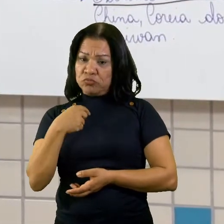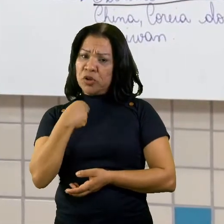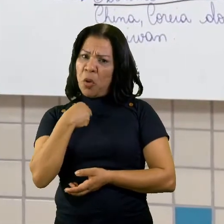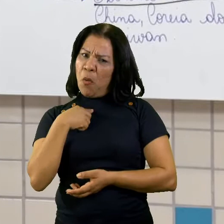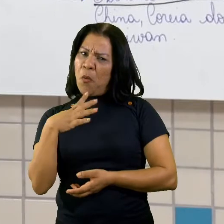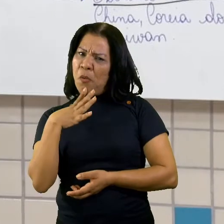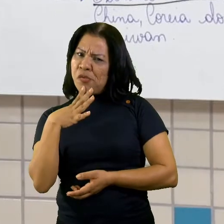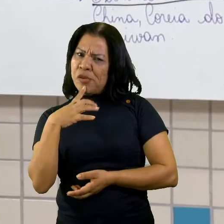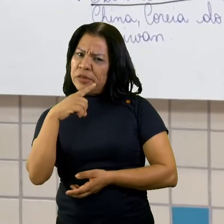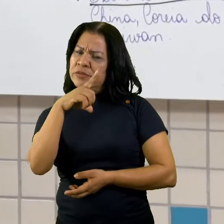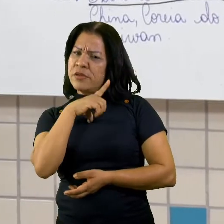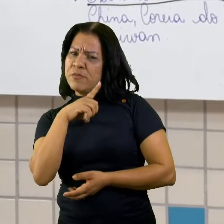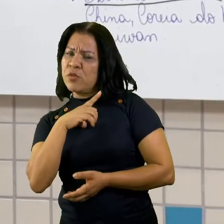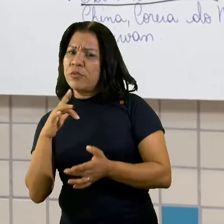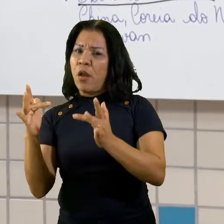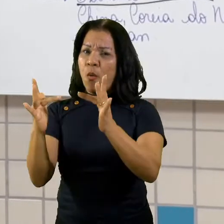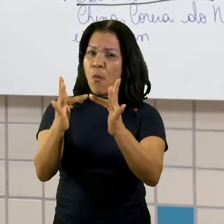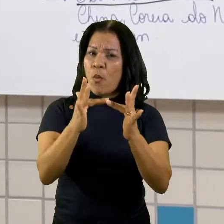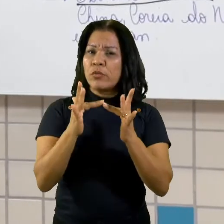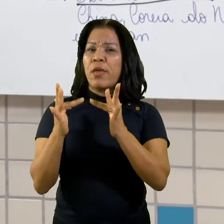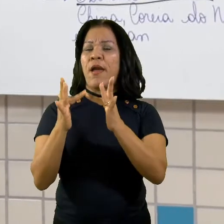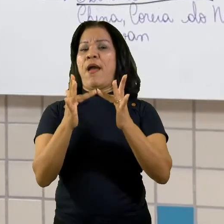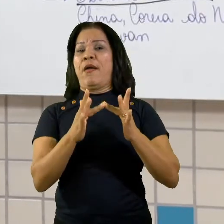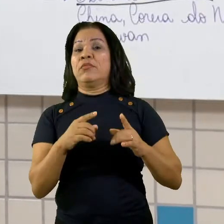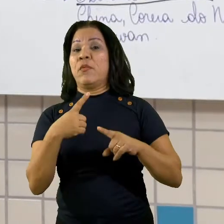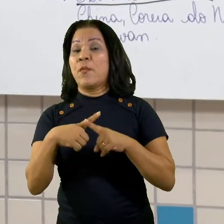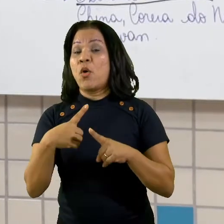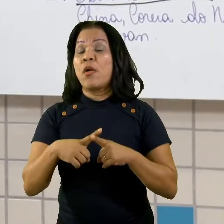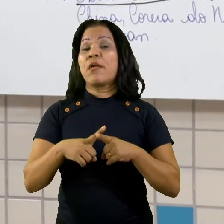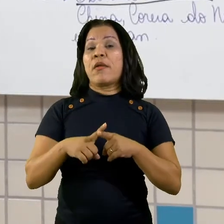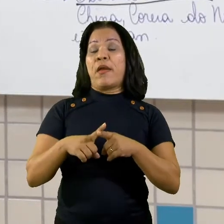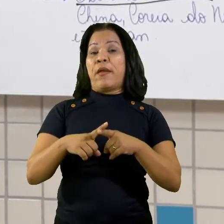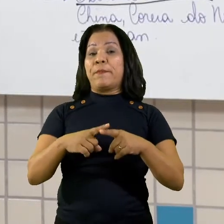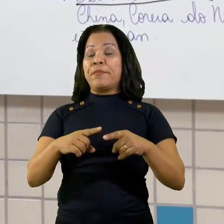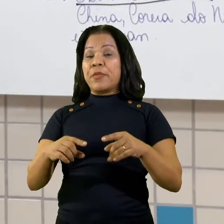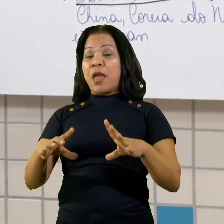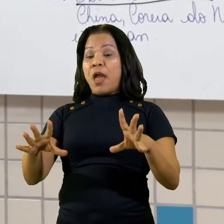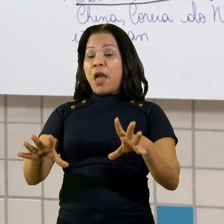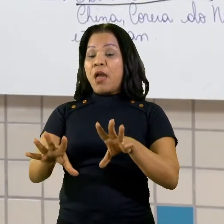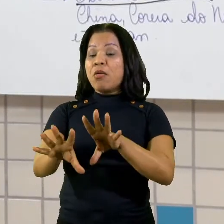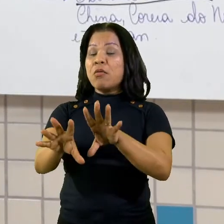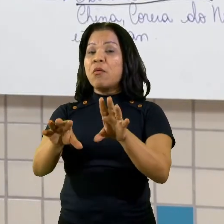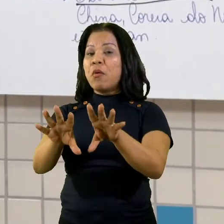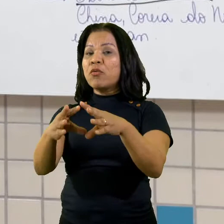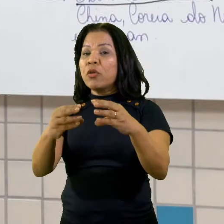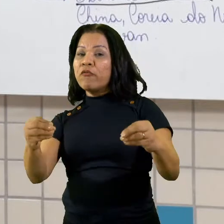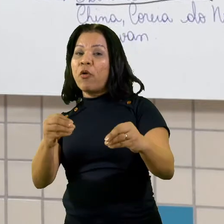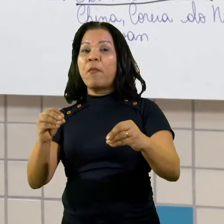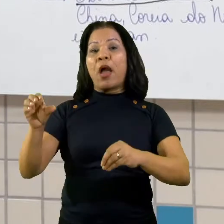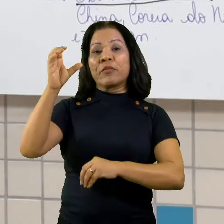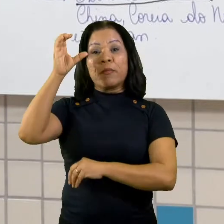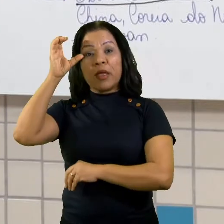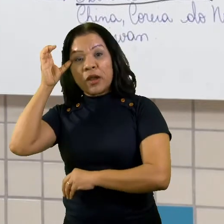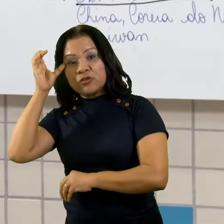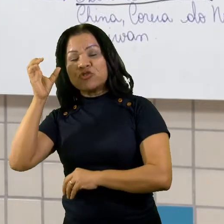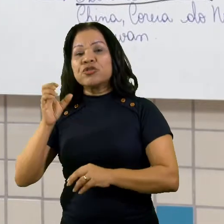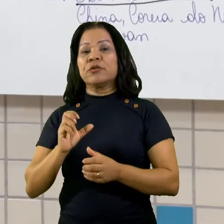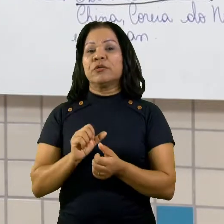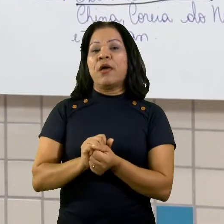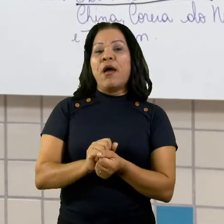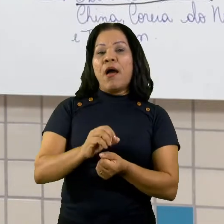né? O Oriente Médio é formado pela China, Coreia do Norte, Coreia do Sul, Japão e